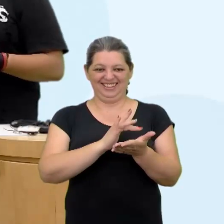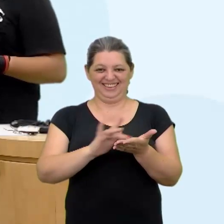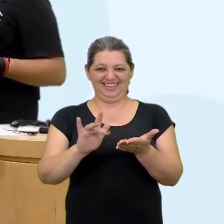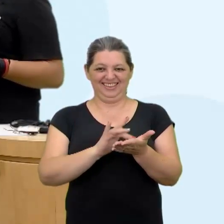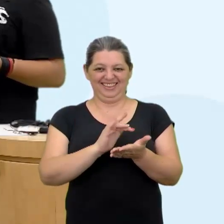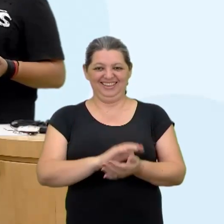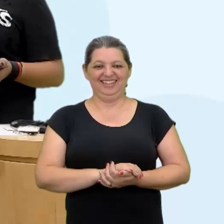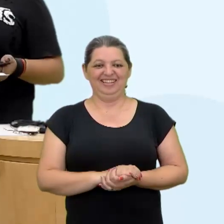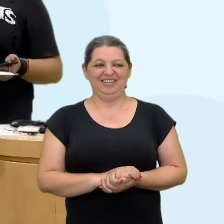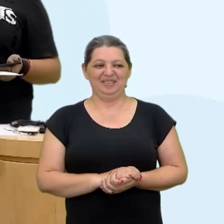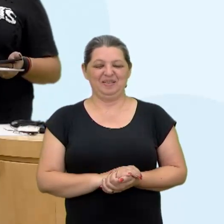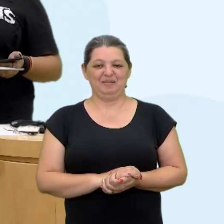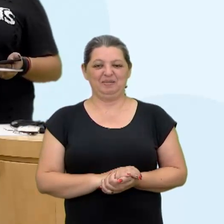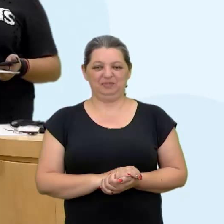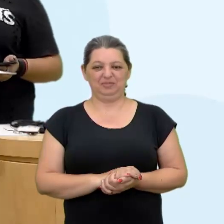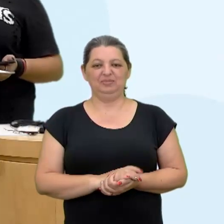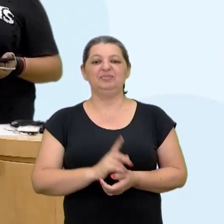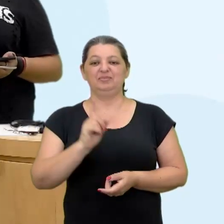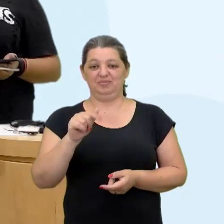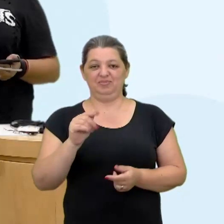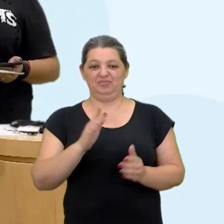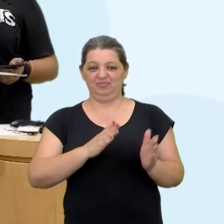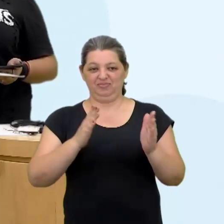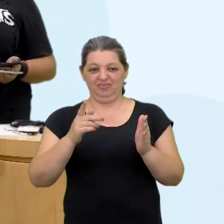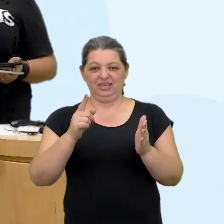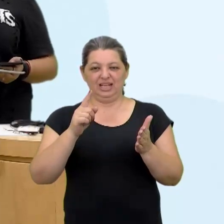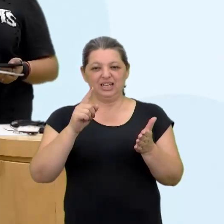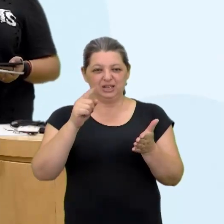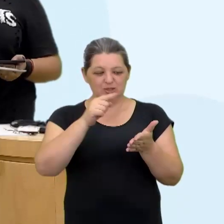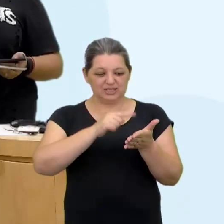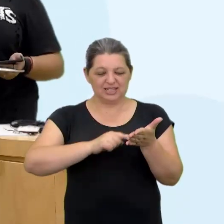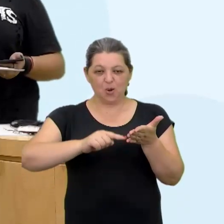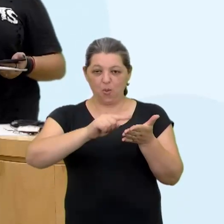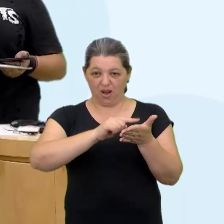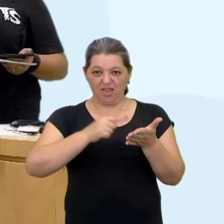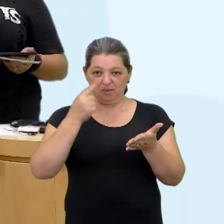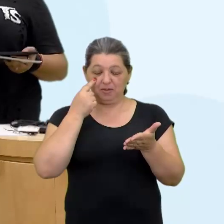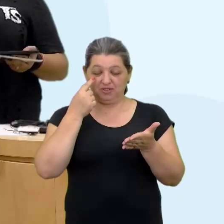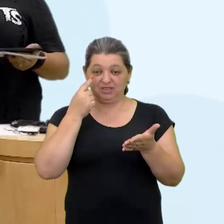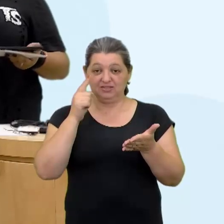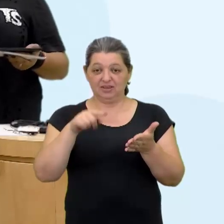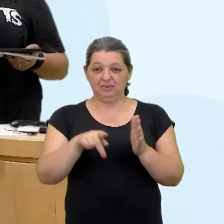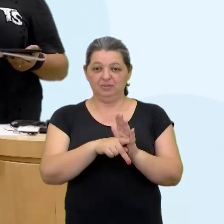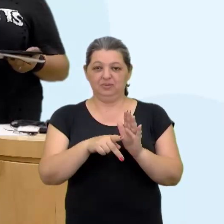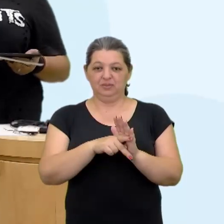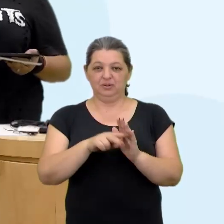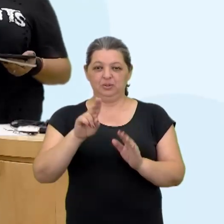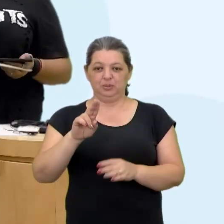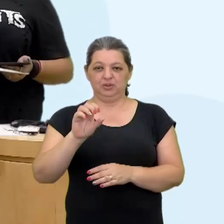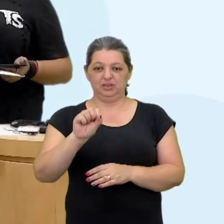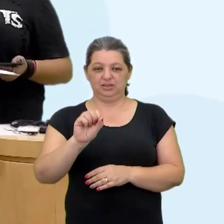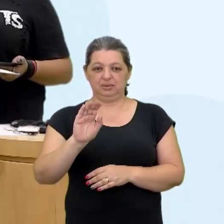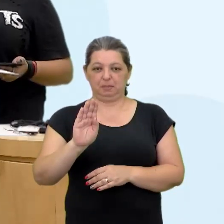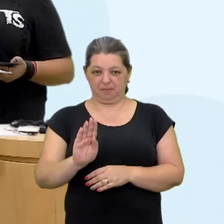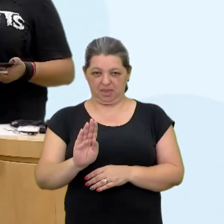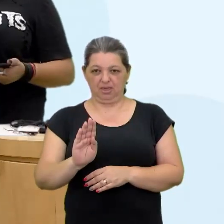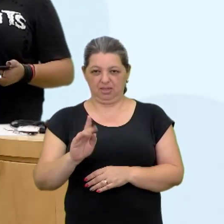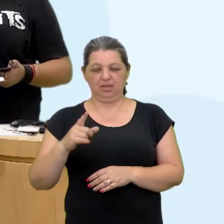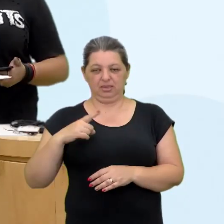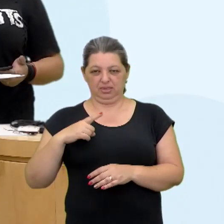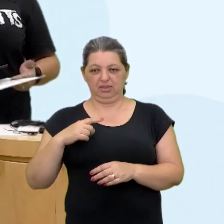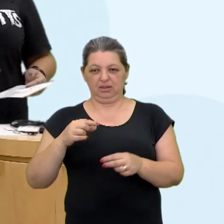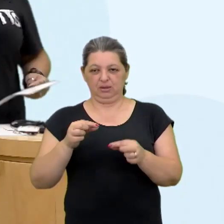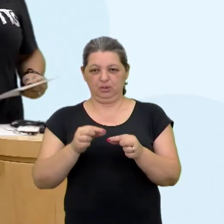Muito obrigada. Então, essa partezinha que eu circulei pra vocês, essa é a entrada USB que a gente tem do